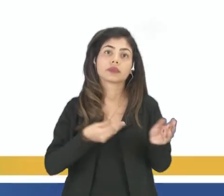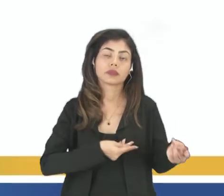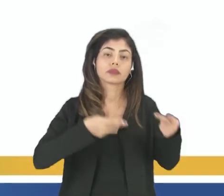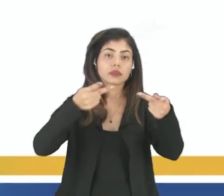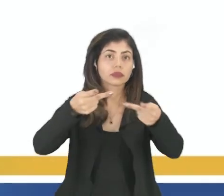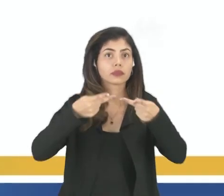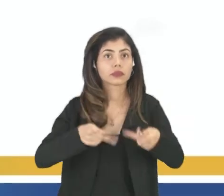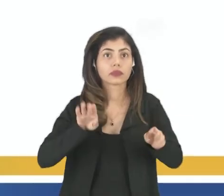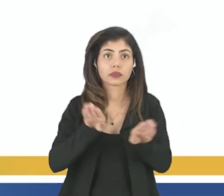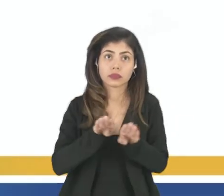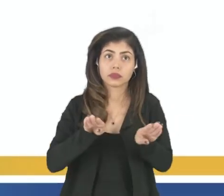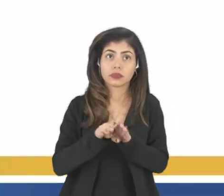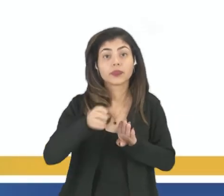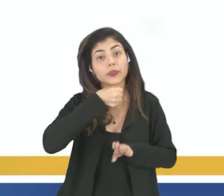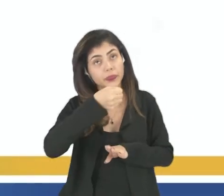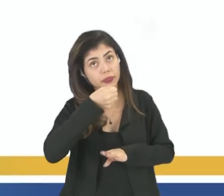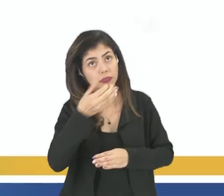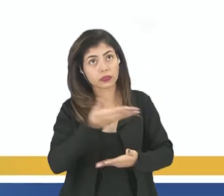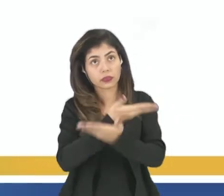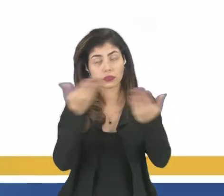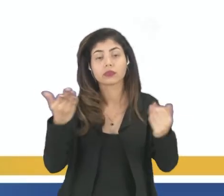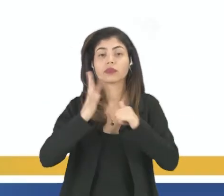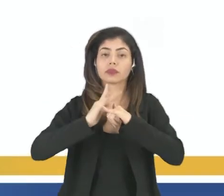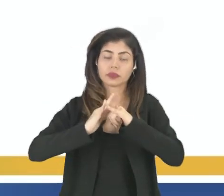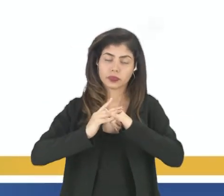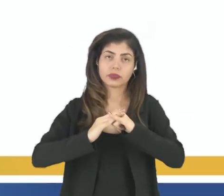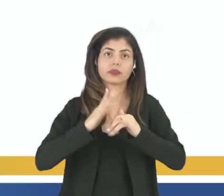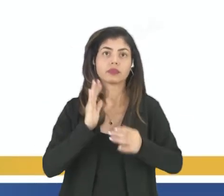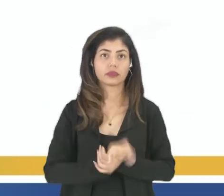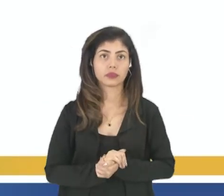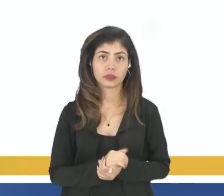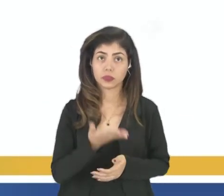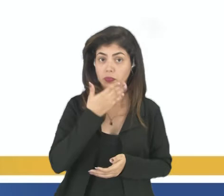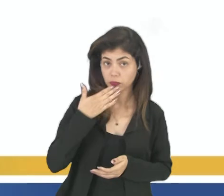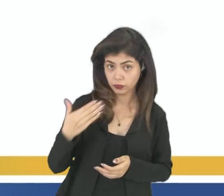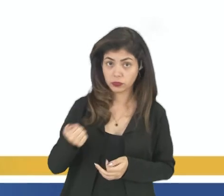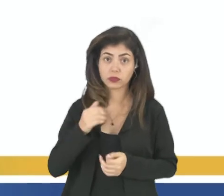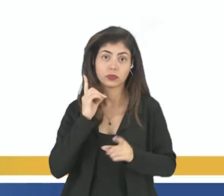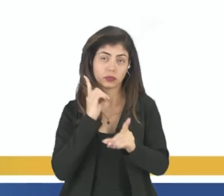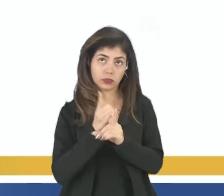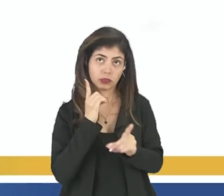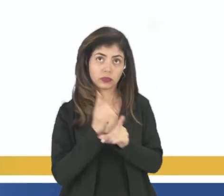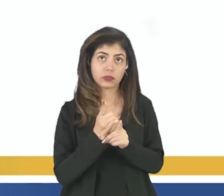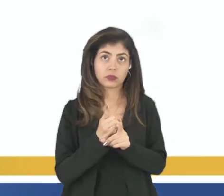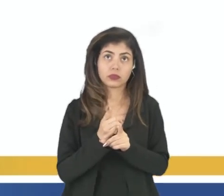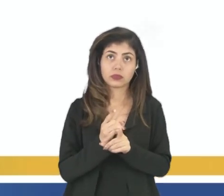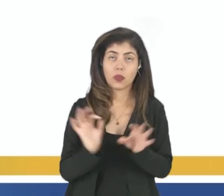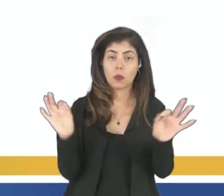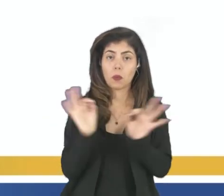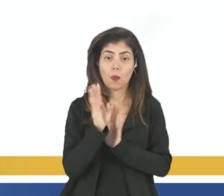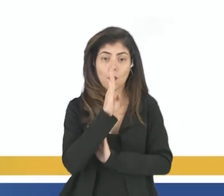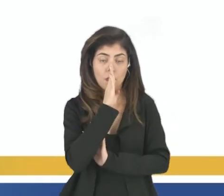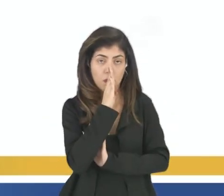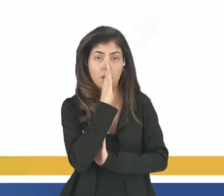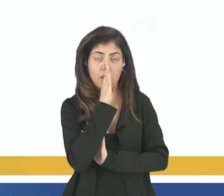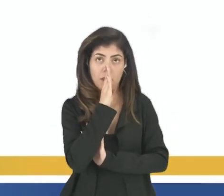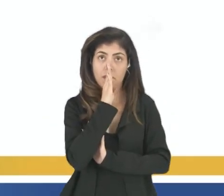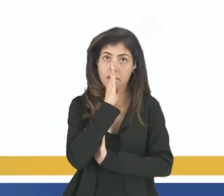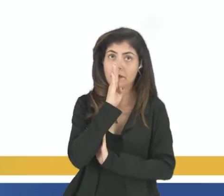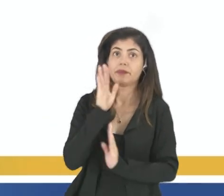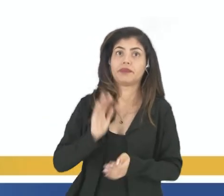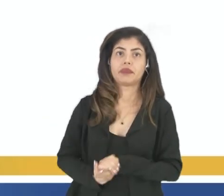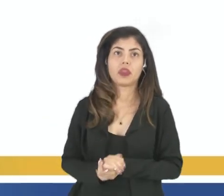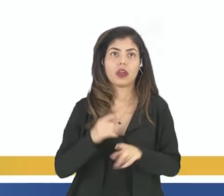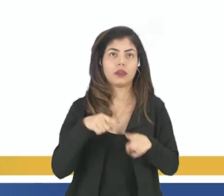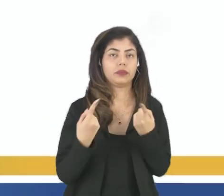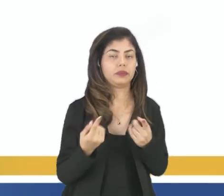a pesquisar, tem um documentário excelente aqui no YouTube, tá? Que é um dos melhores que eu encontrei, que é o mais neutro sobre o assunto, uma